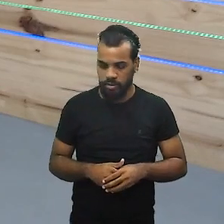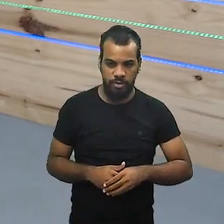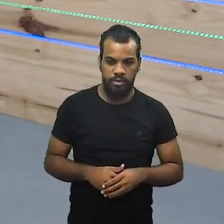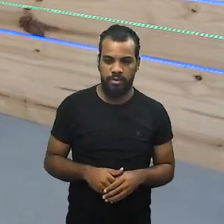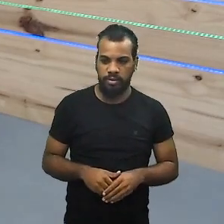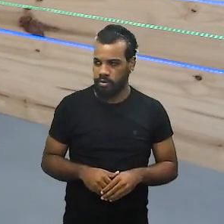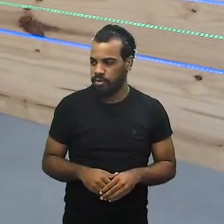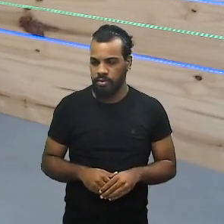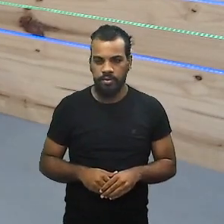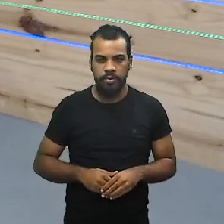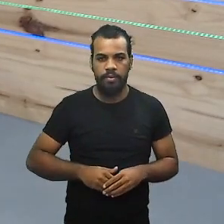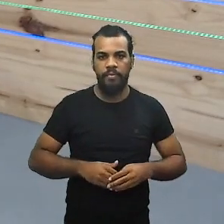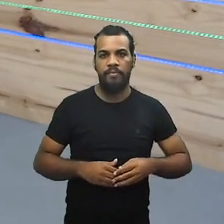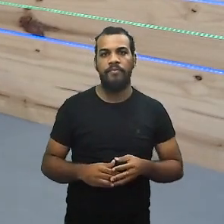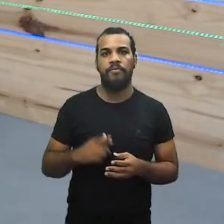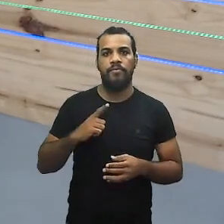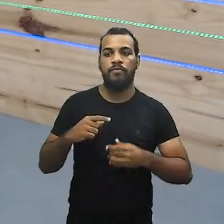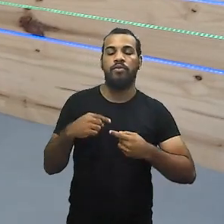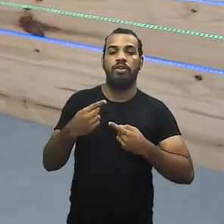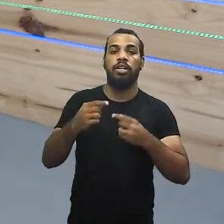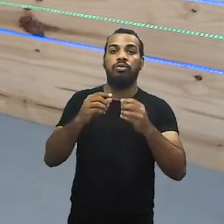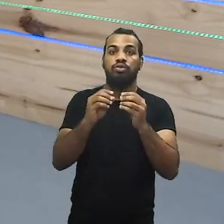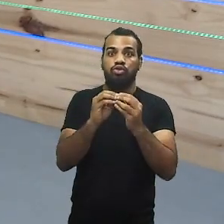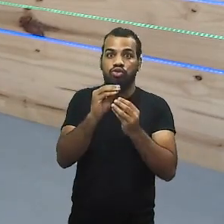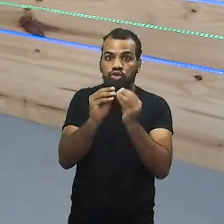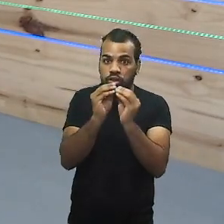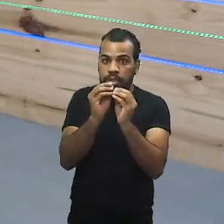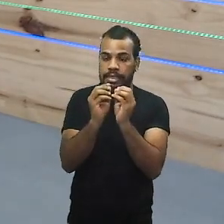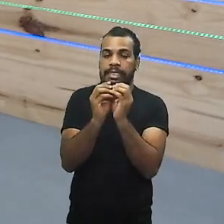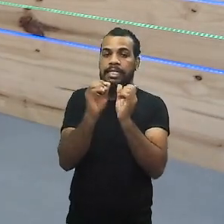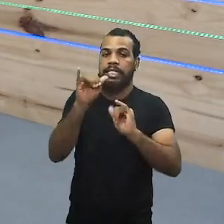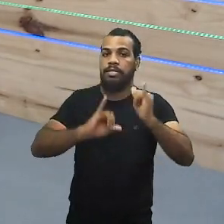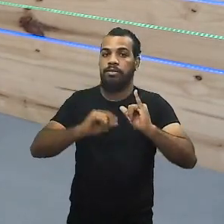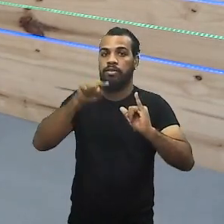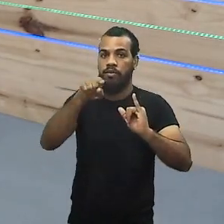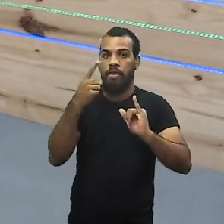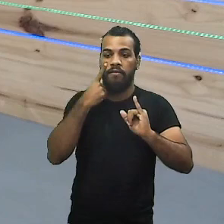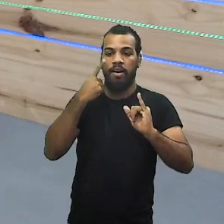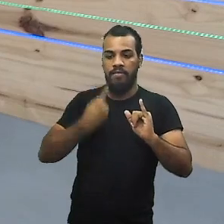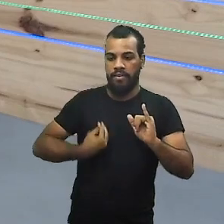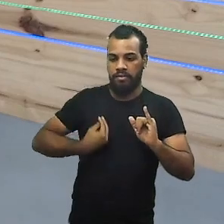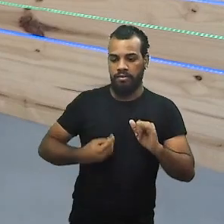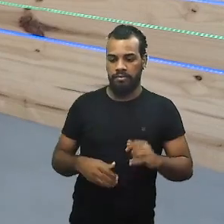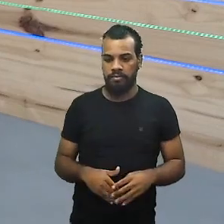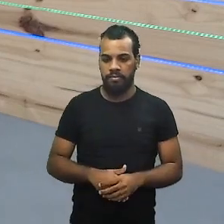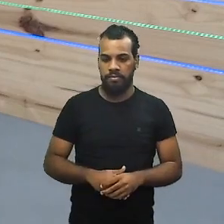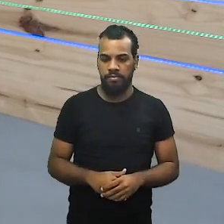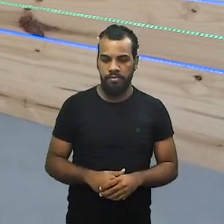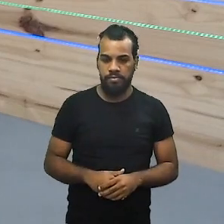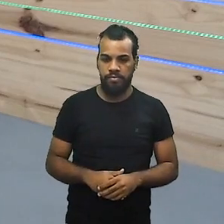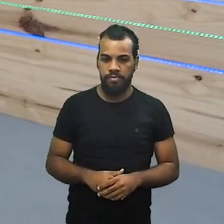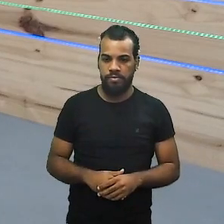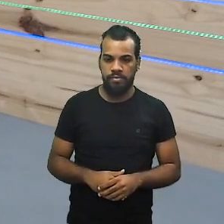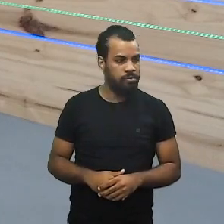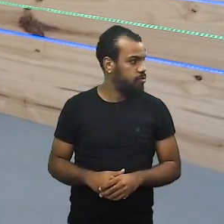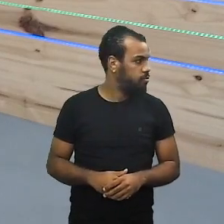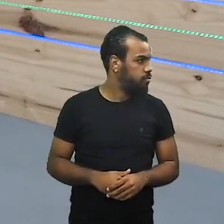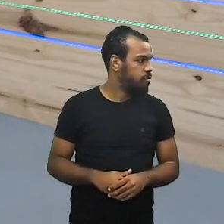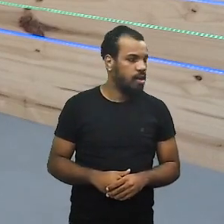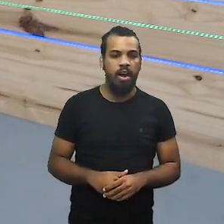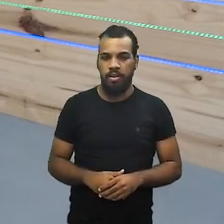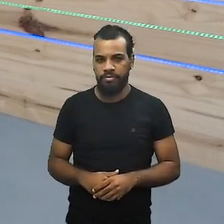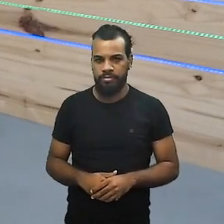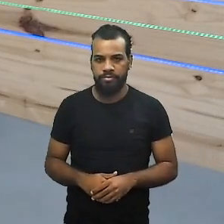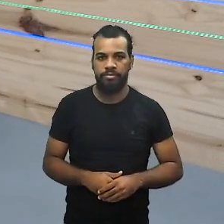são produtos de uma evolução de substâncias químicas. Aí você vai ter o ser vivo. A partir desse ser vivo